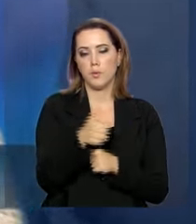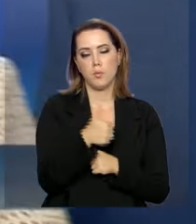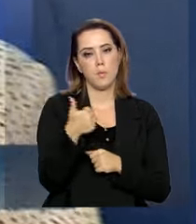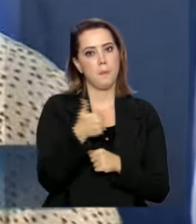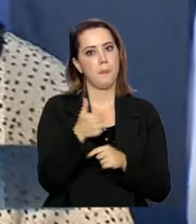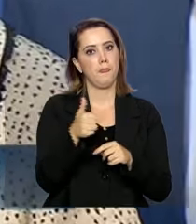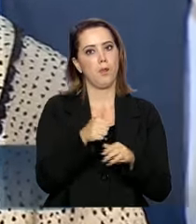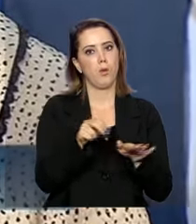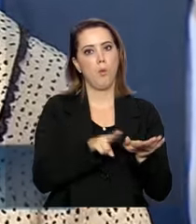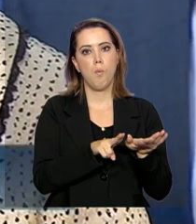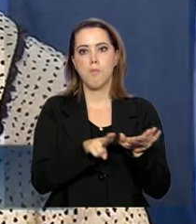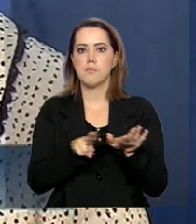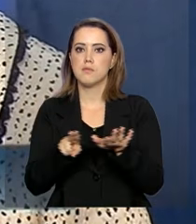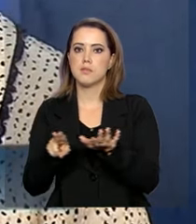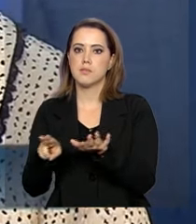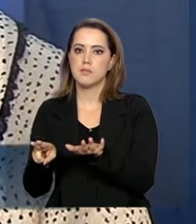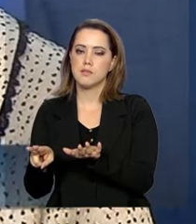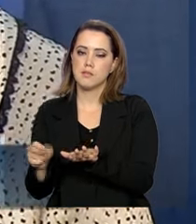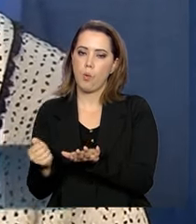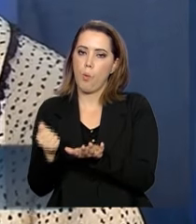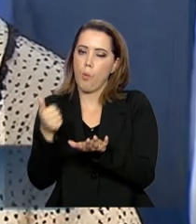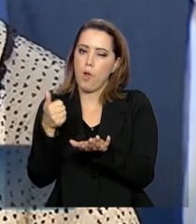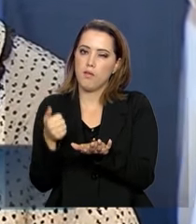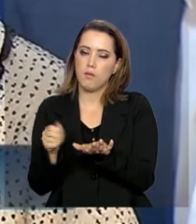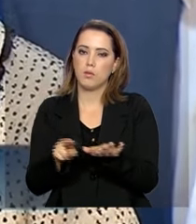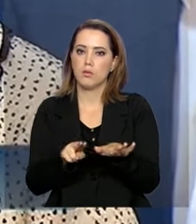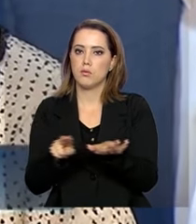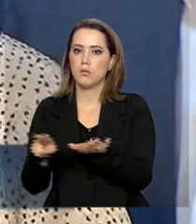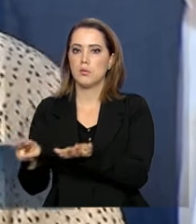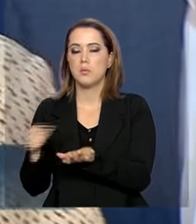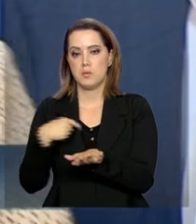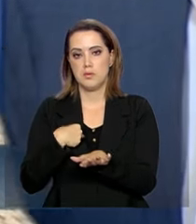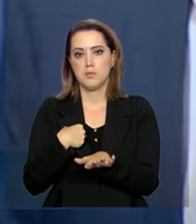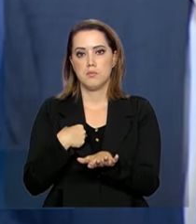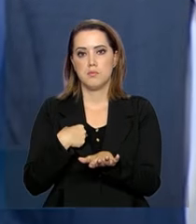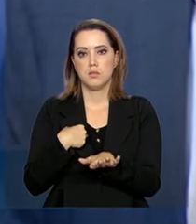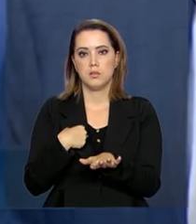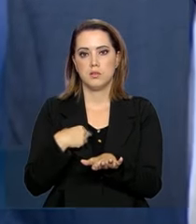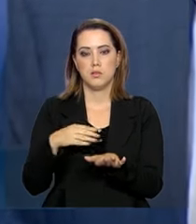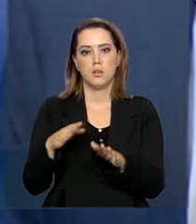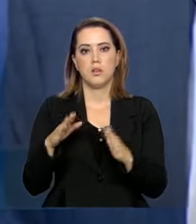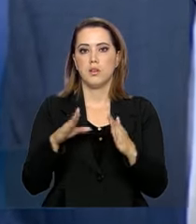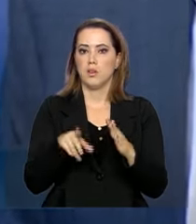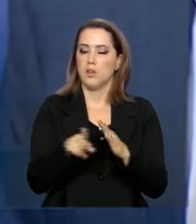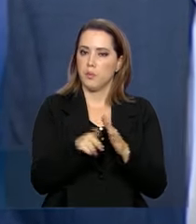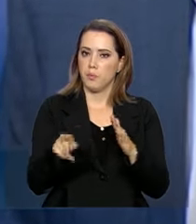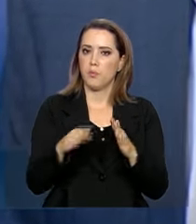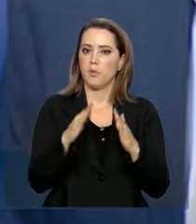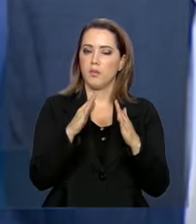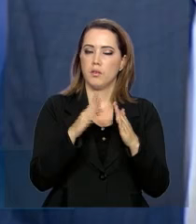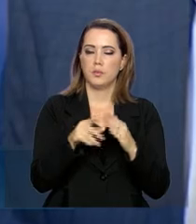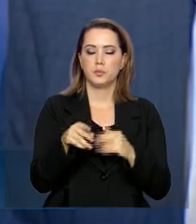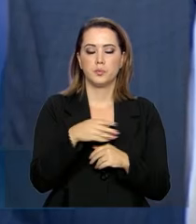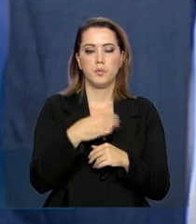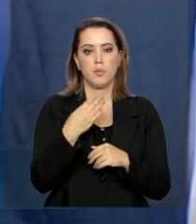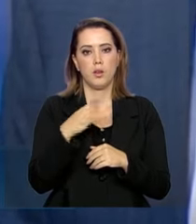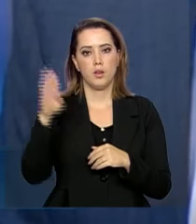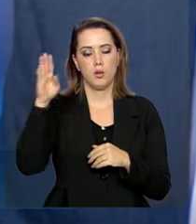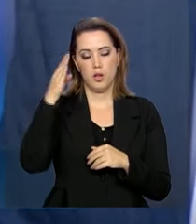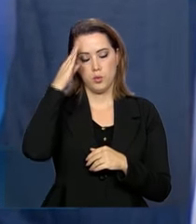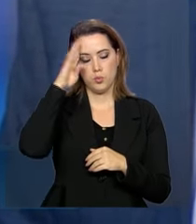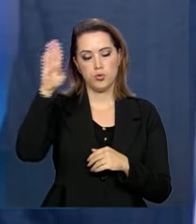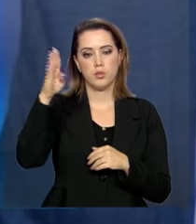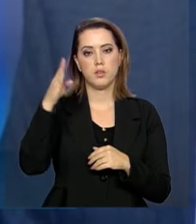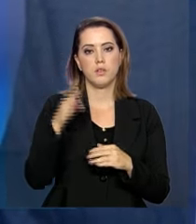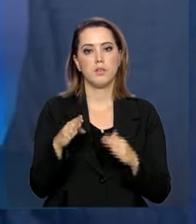semana da minha posse como ministra-chefe da Casa Civil e distante 4 anos da minha